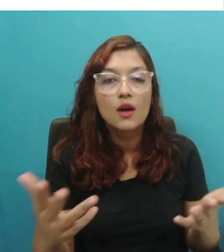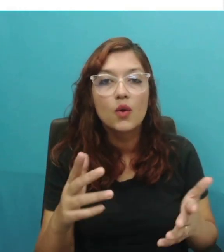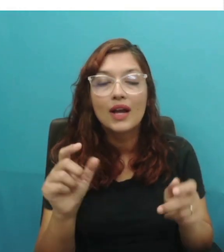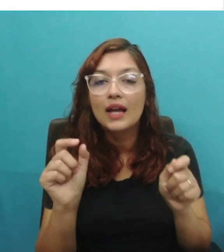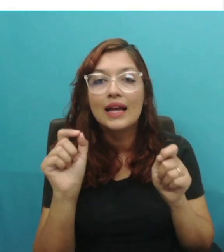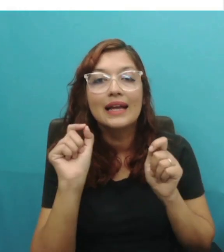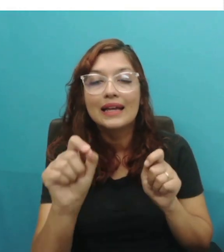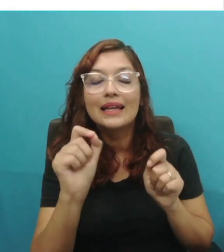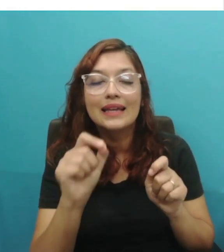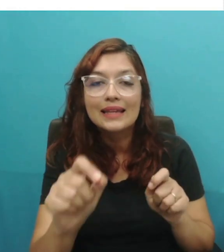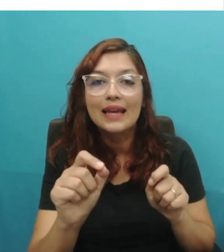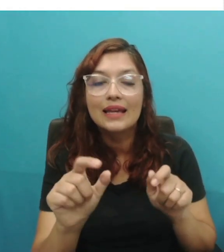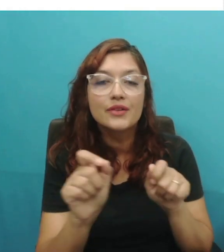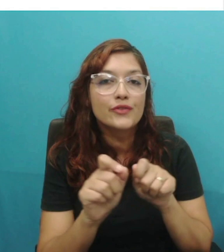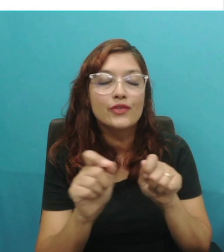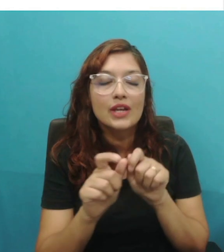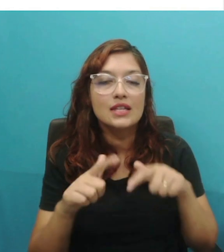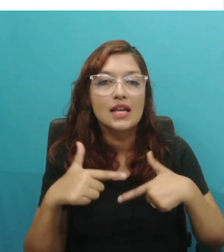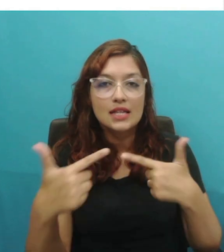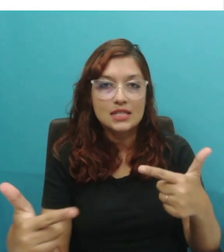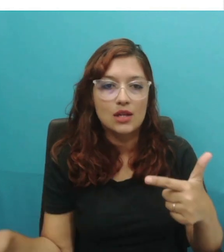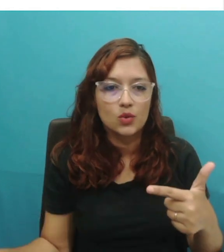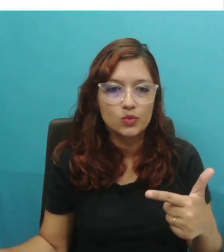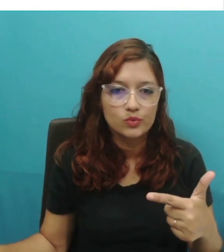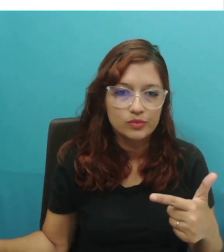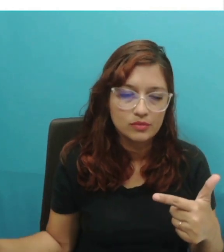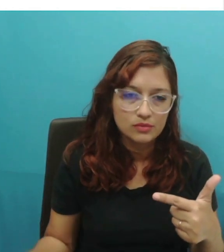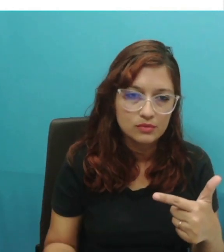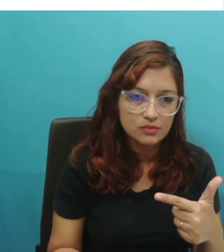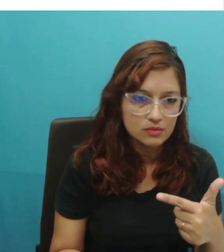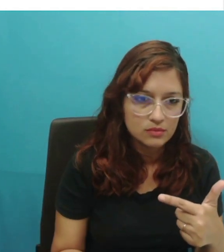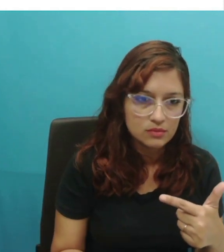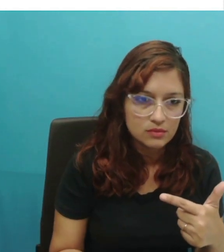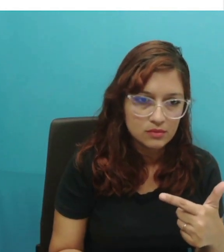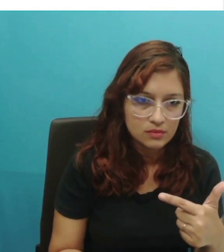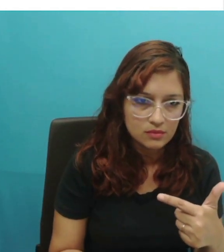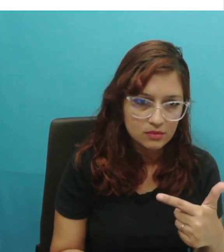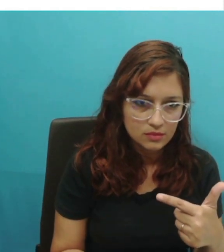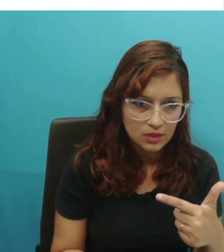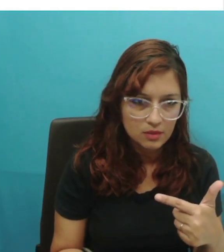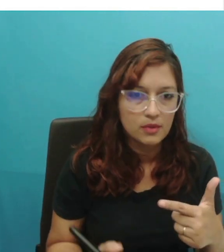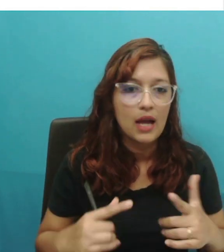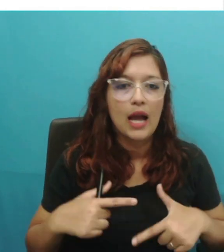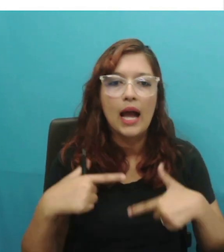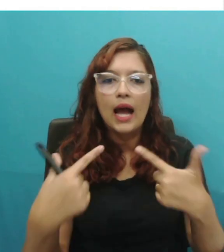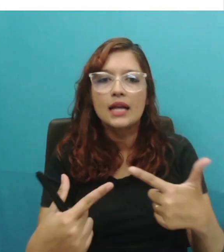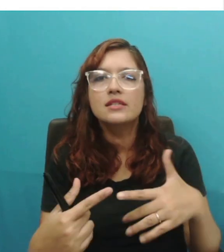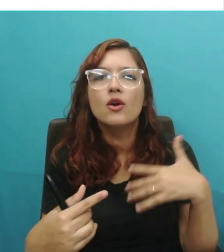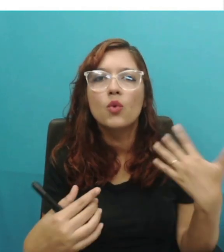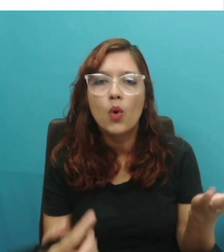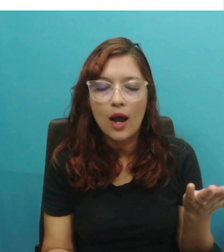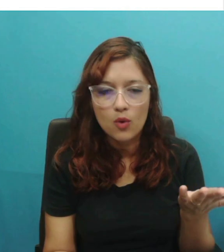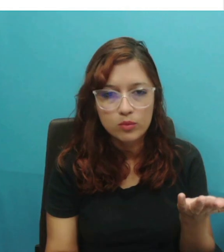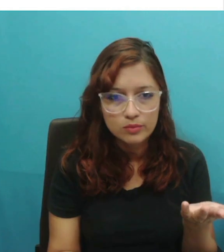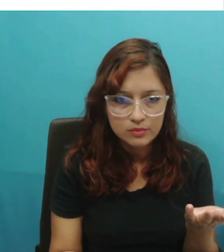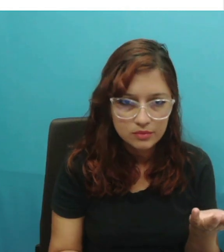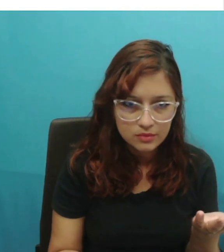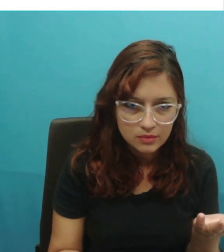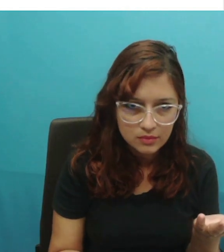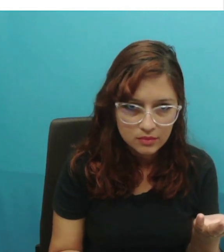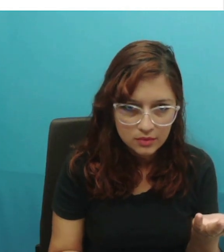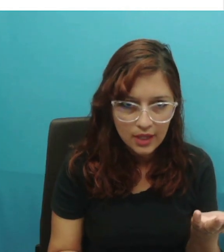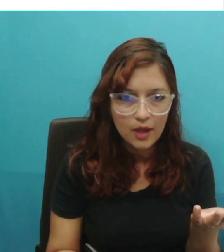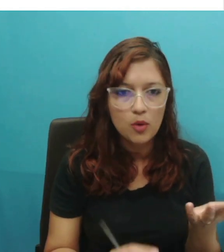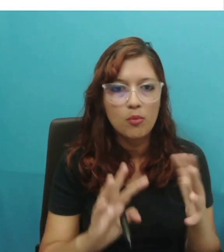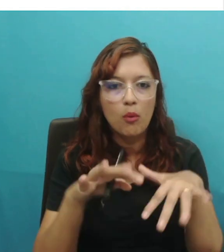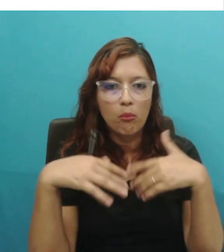Viu? Ó, o terremoto derrubou a árvore. Quem praticou a ação? Terremoto. E qual foi